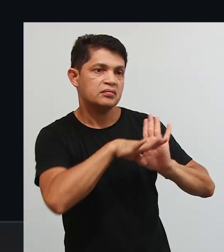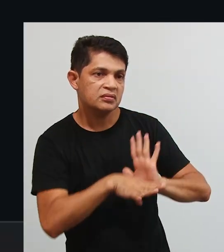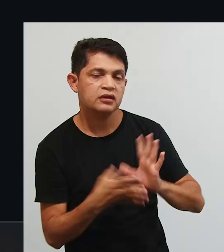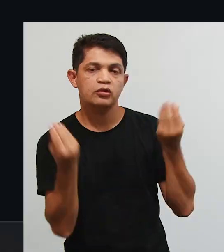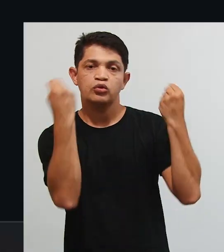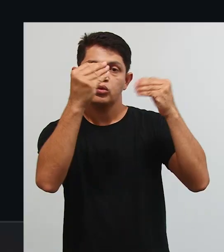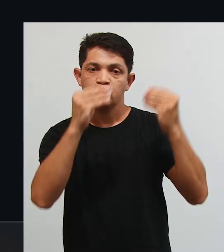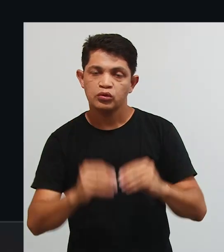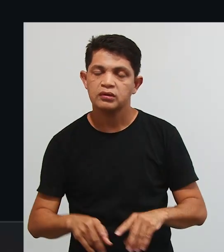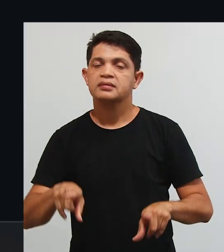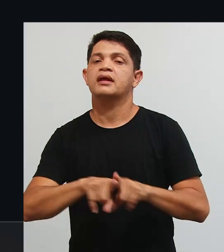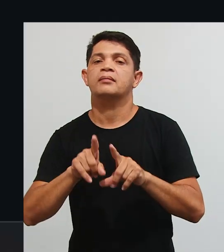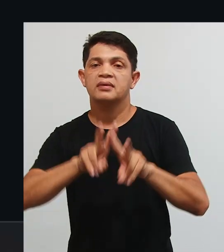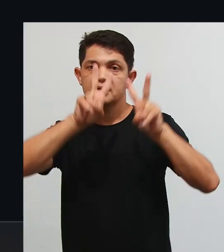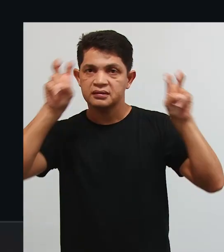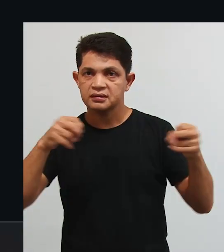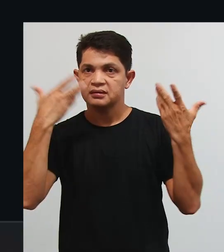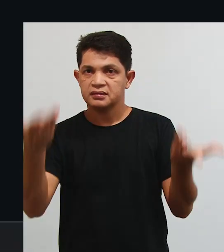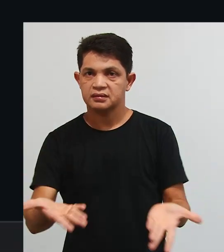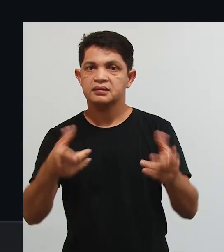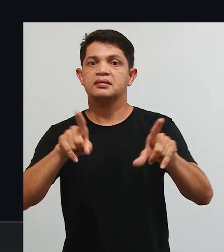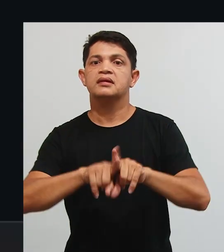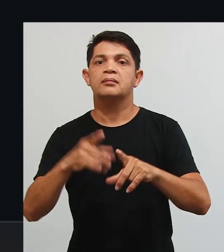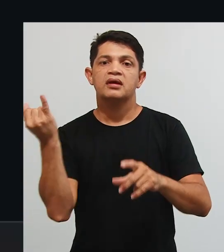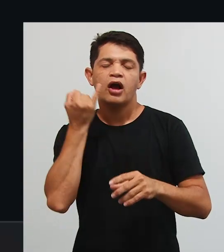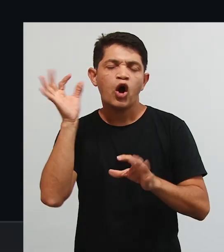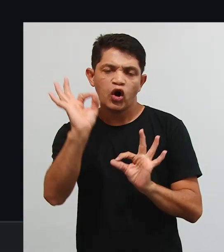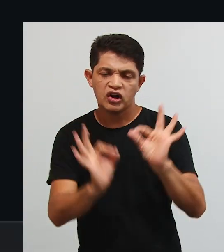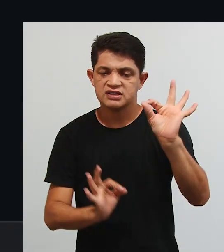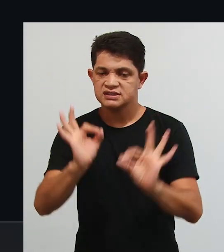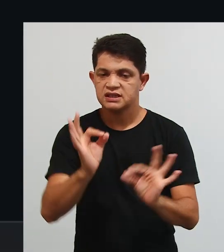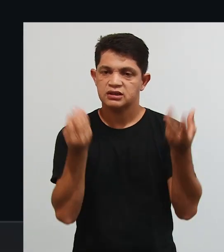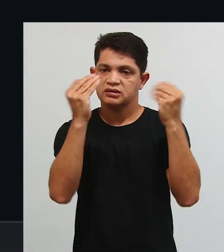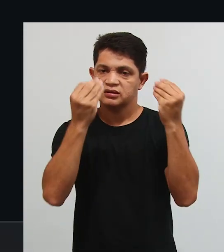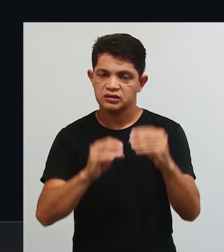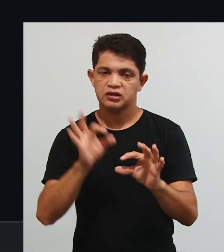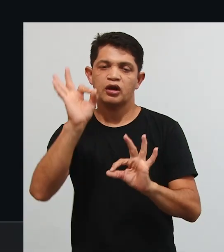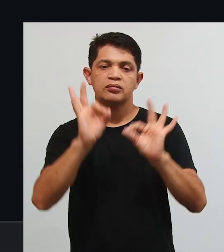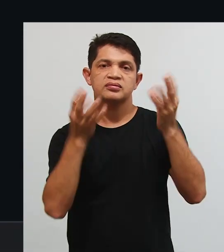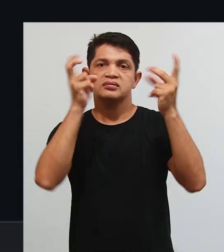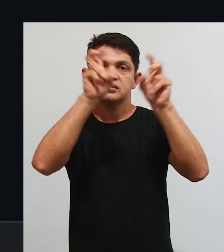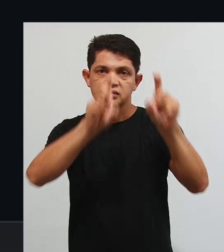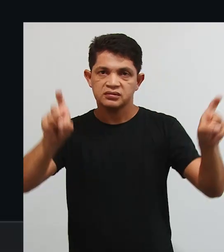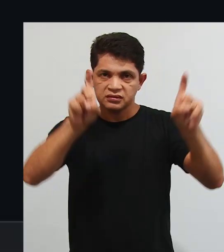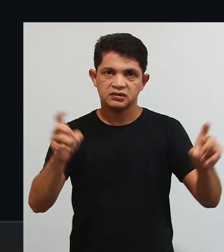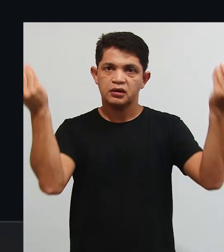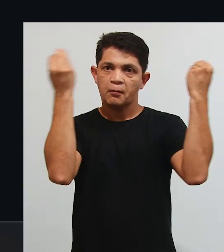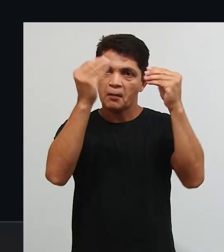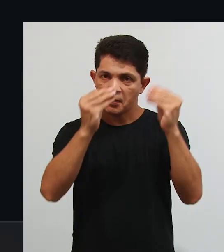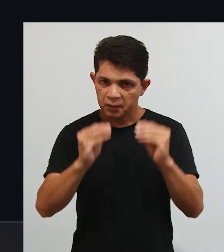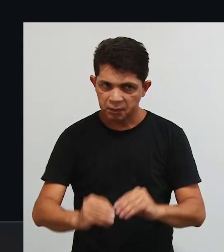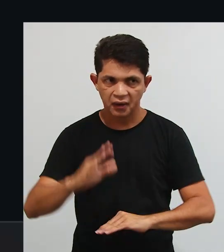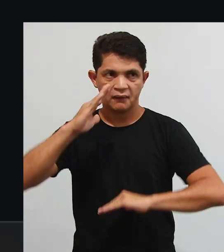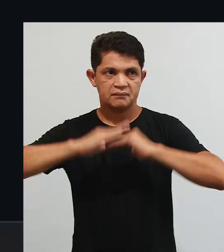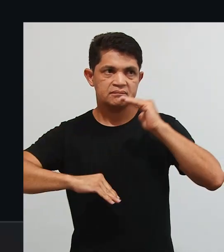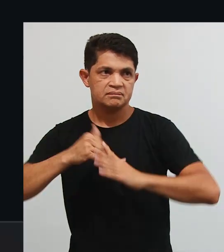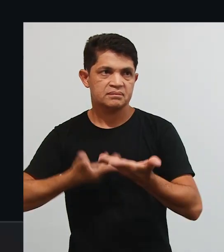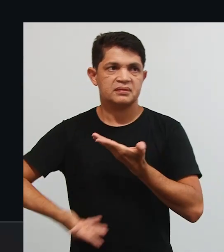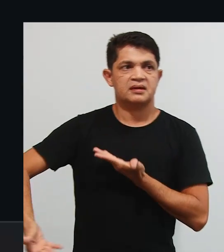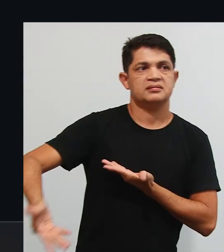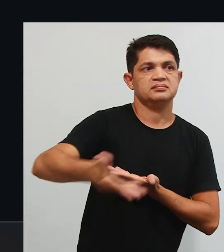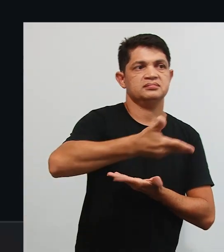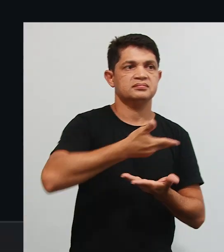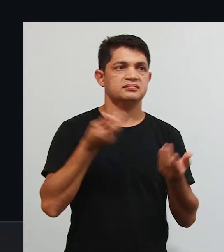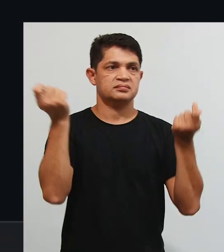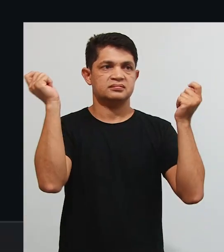que particularmente é um tema que me apetece, organização e arquitetura de computadores, visão computacional e processamento de